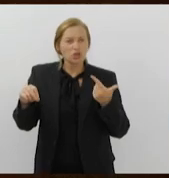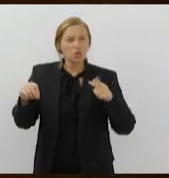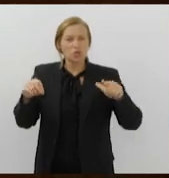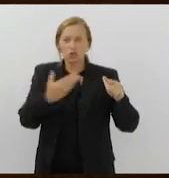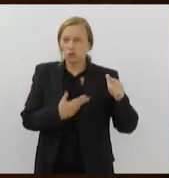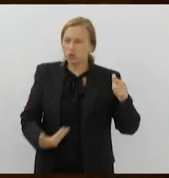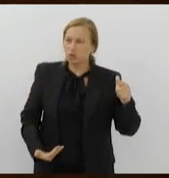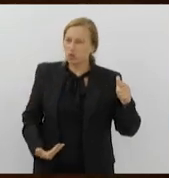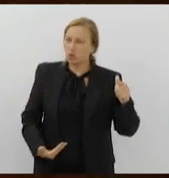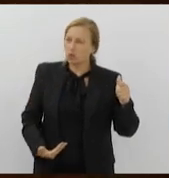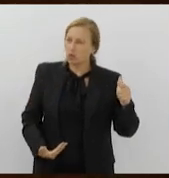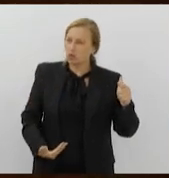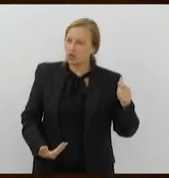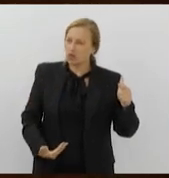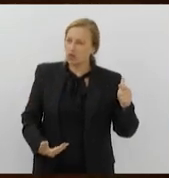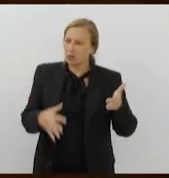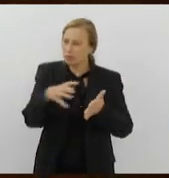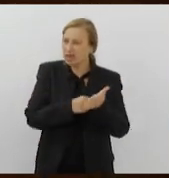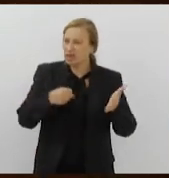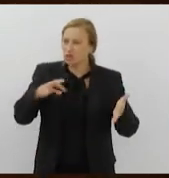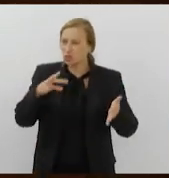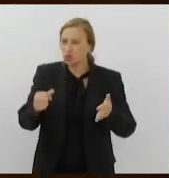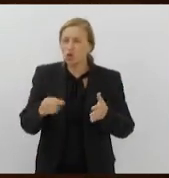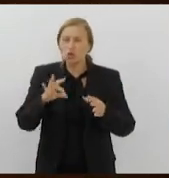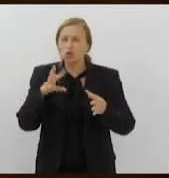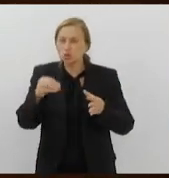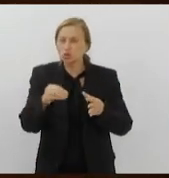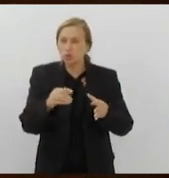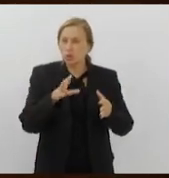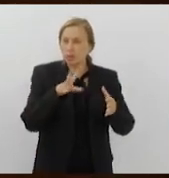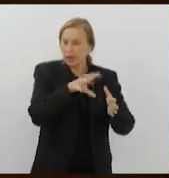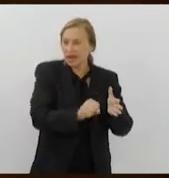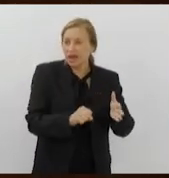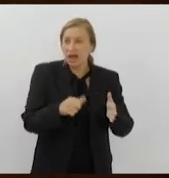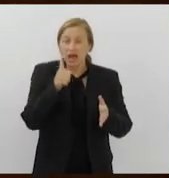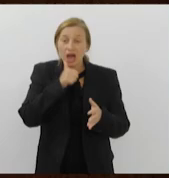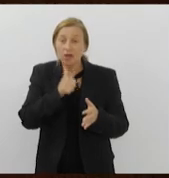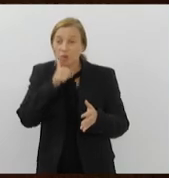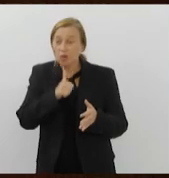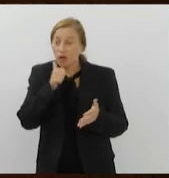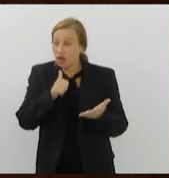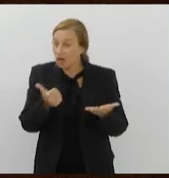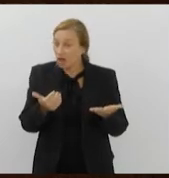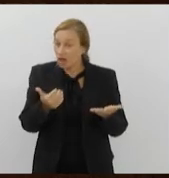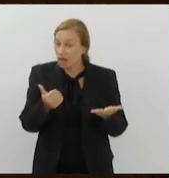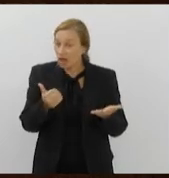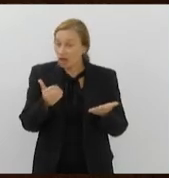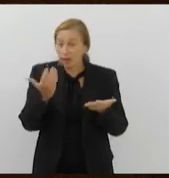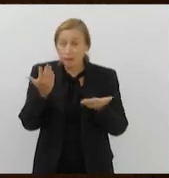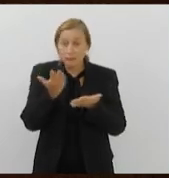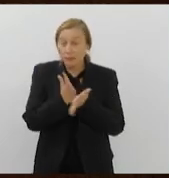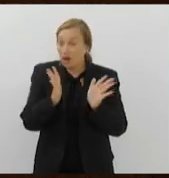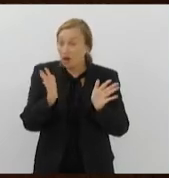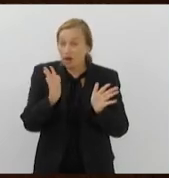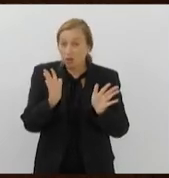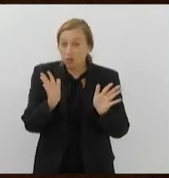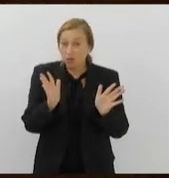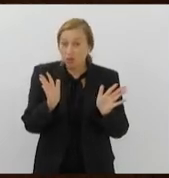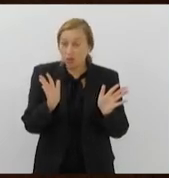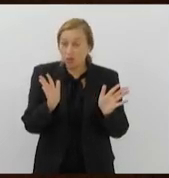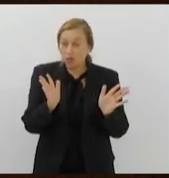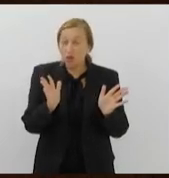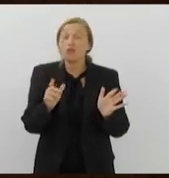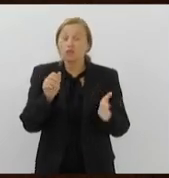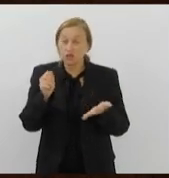tudo, né? Tudo está sendo taxado. As mulheres que gostavam de comprar no Shopee pararam de comprar porque está sendo taxado. Você compra um